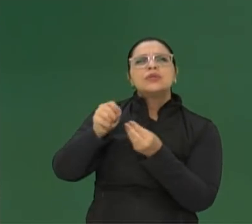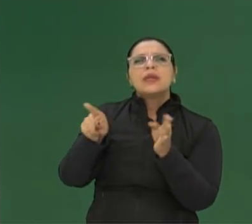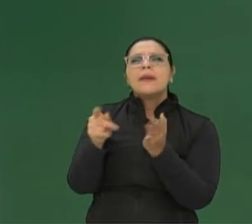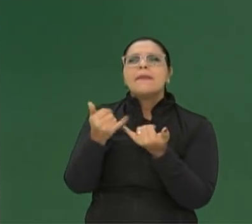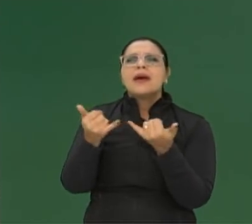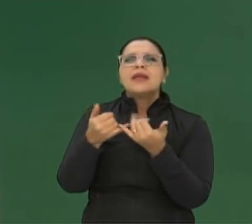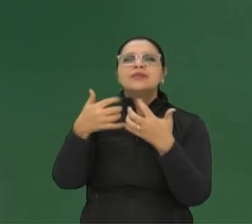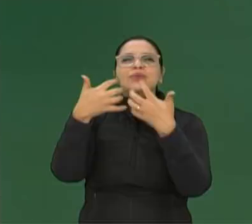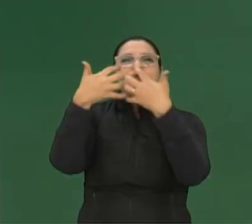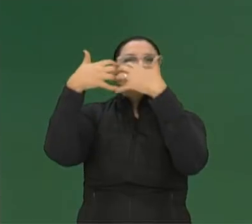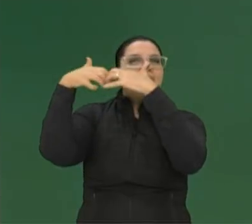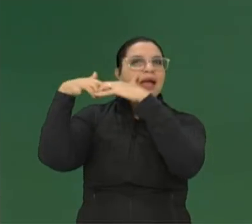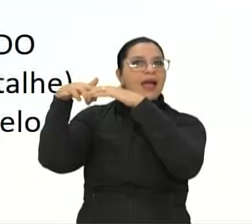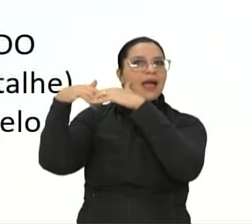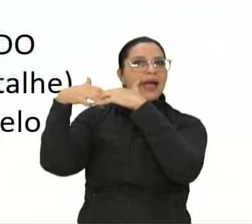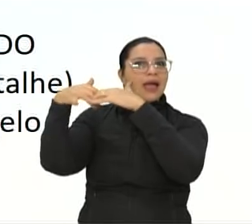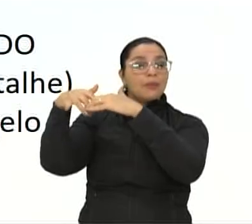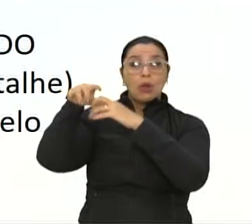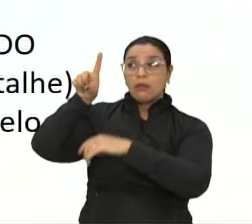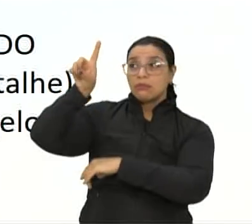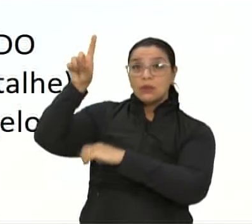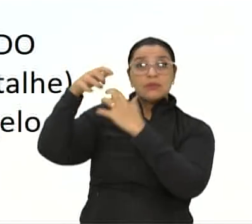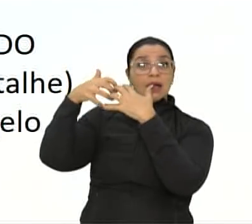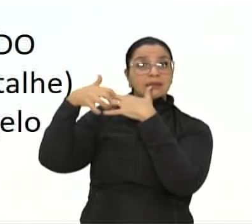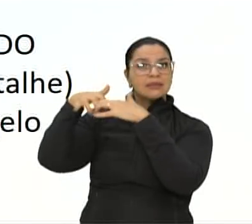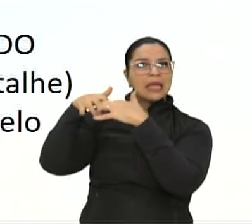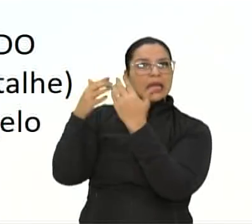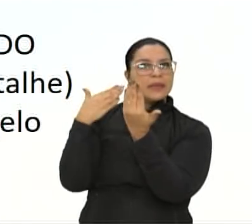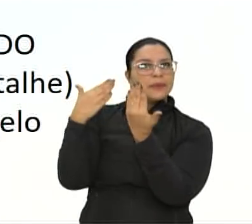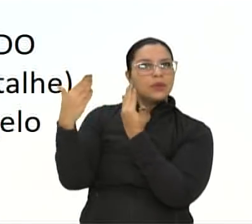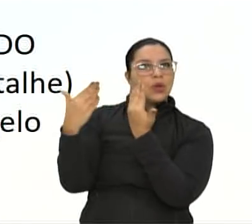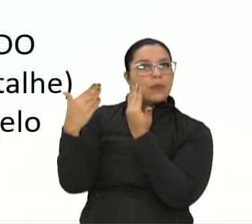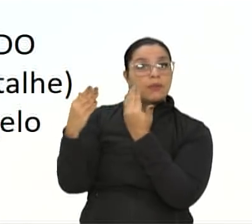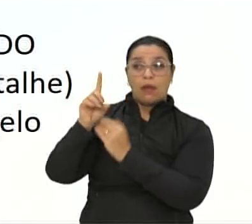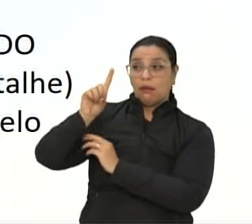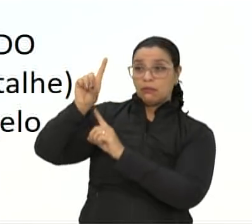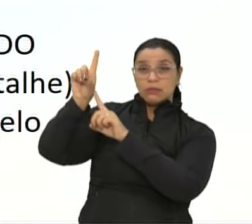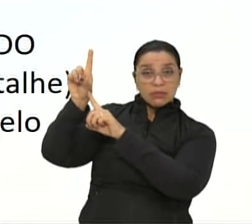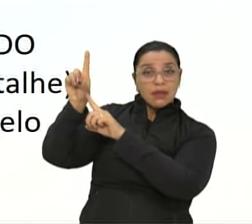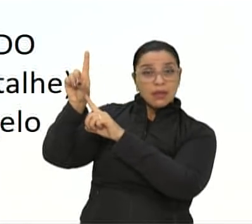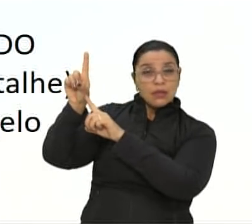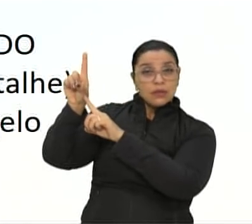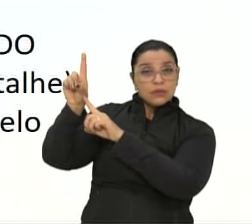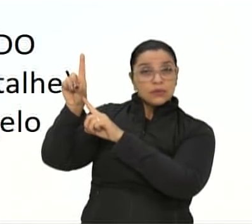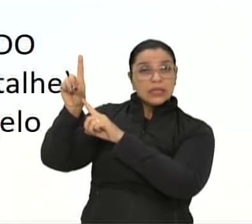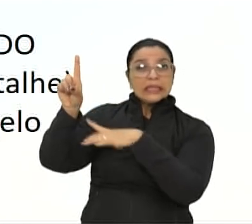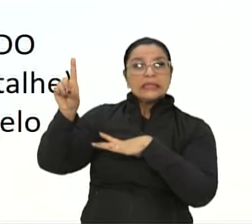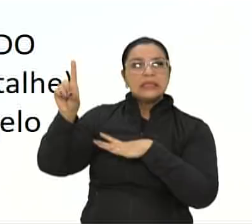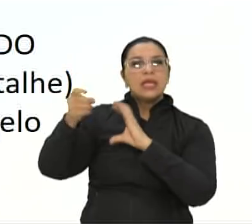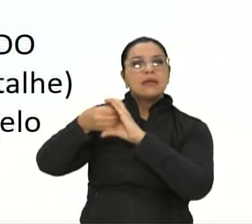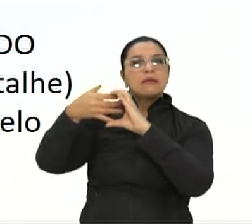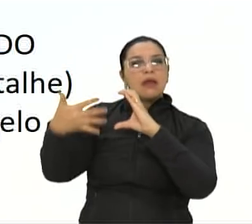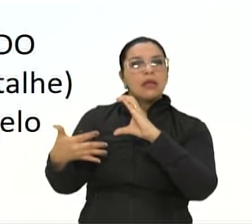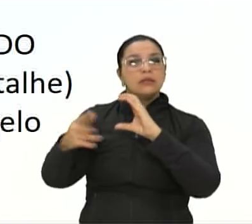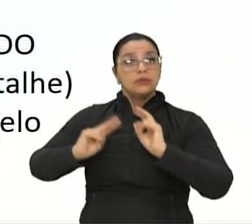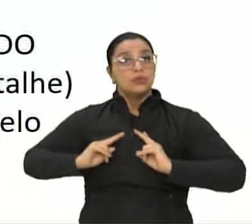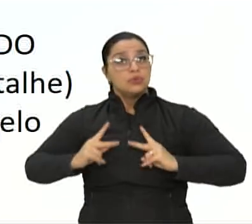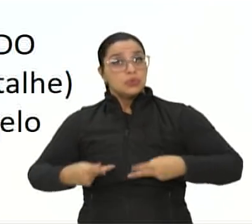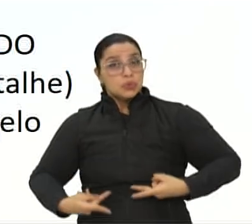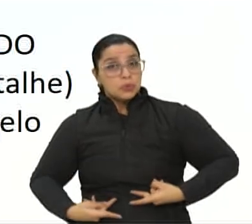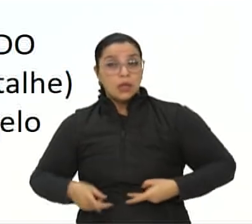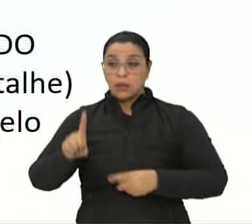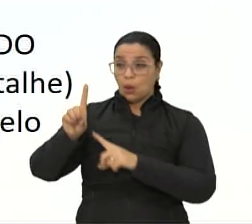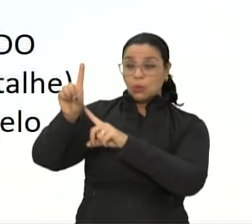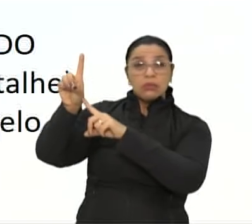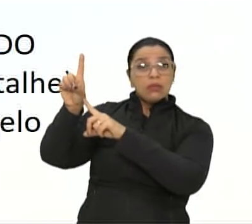consegue perceber que é justamente a forma de um cérebro, ou seja, é um Deus que tem mais características humanas, né? É um